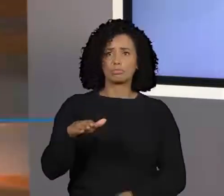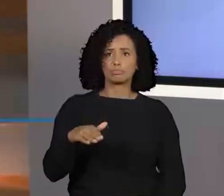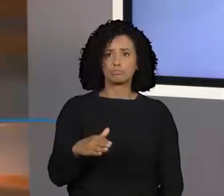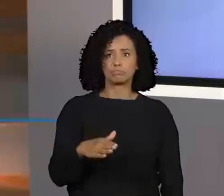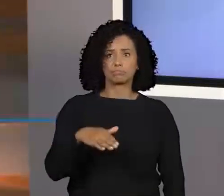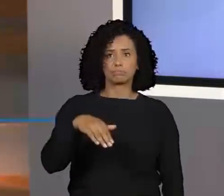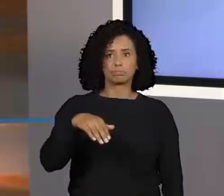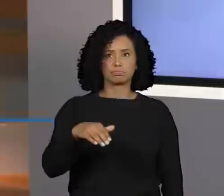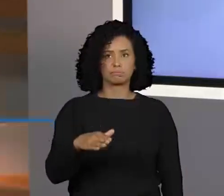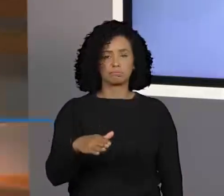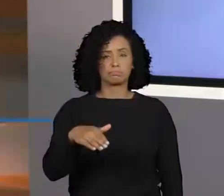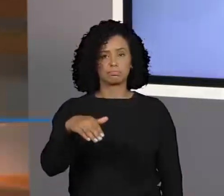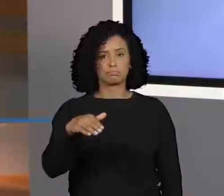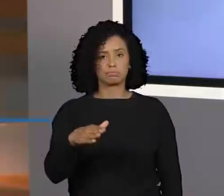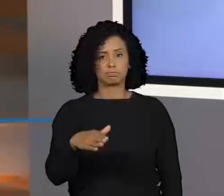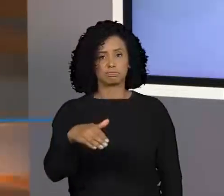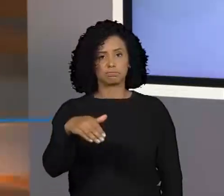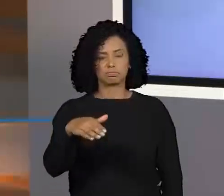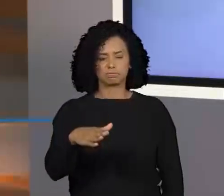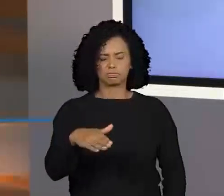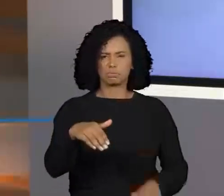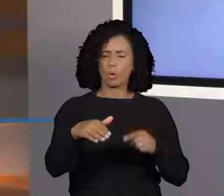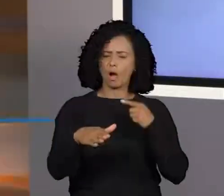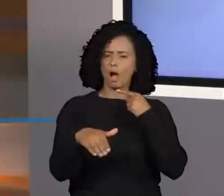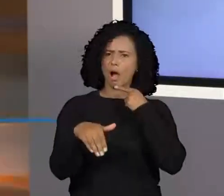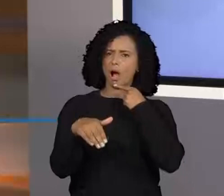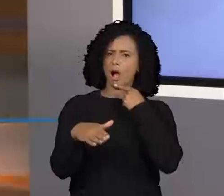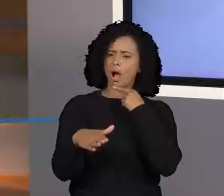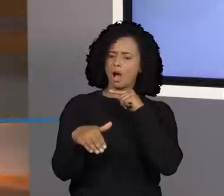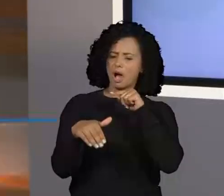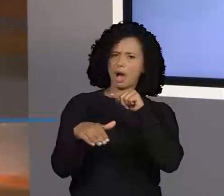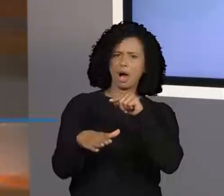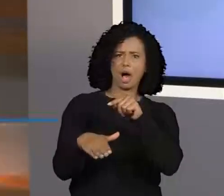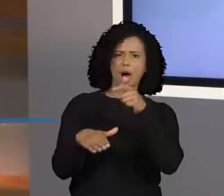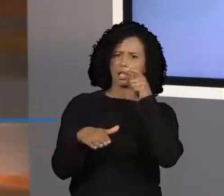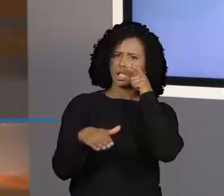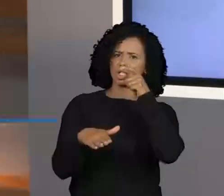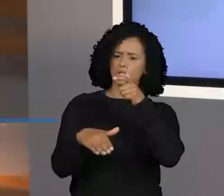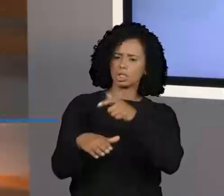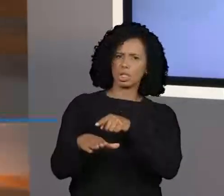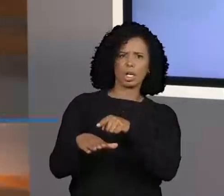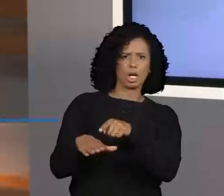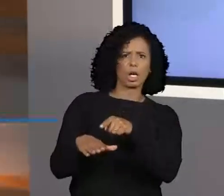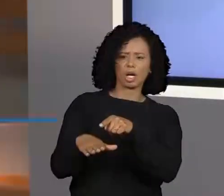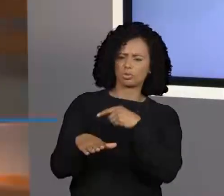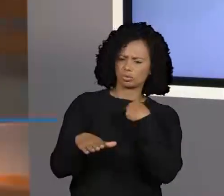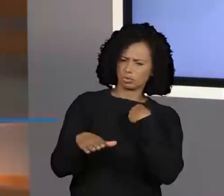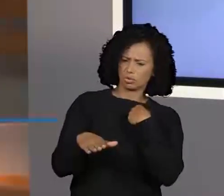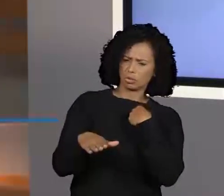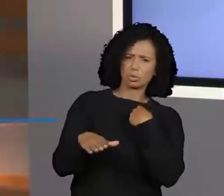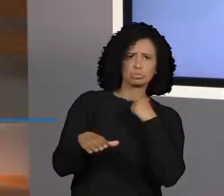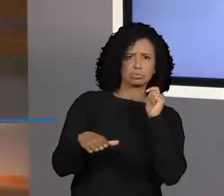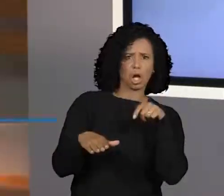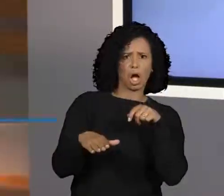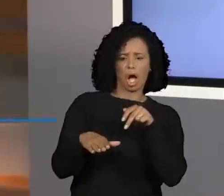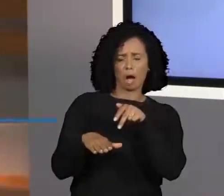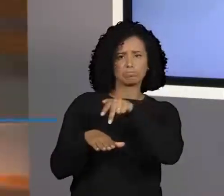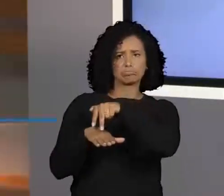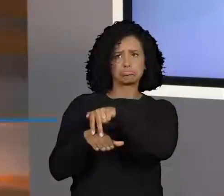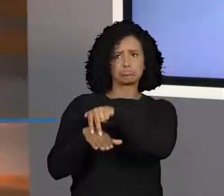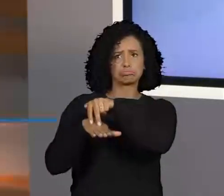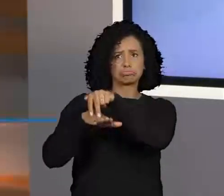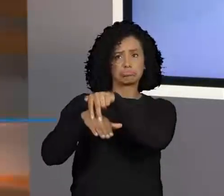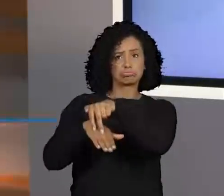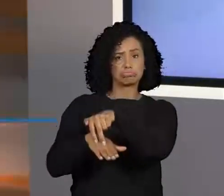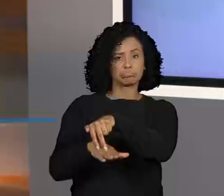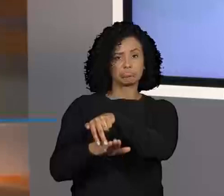carregada. Então, a partir daí eles pensaram, pode ser interessante, eu posso ficar em cima desse elemento,